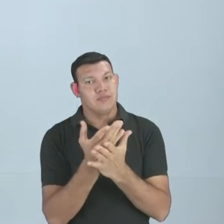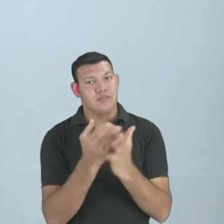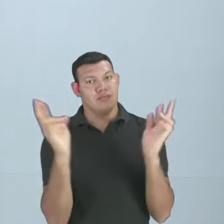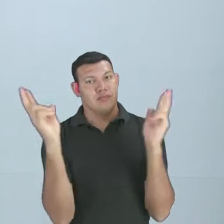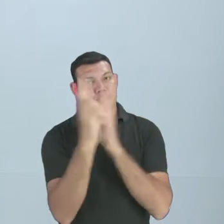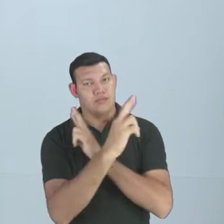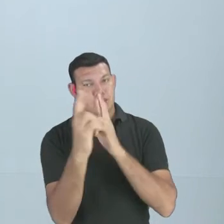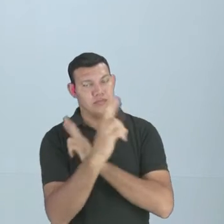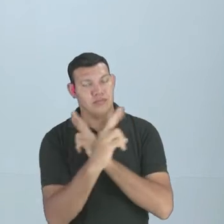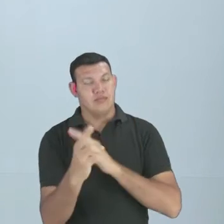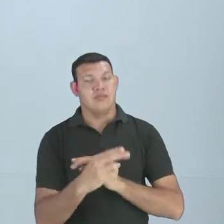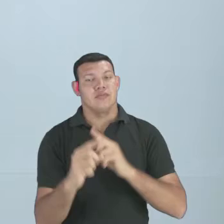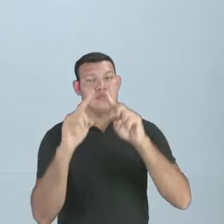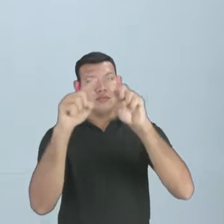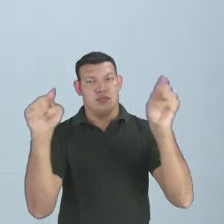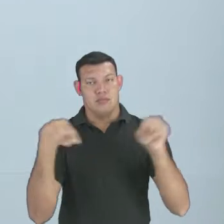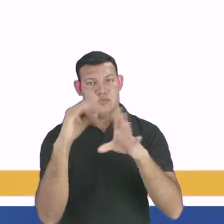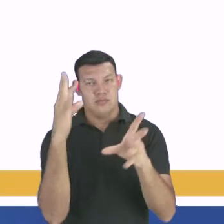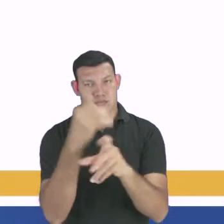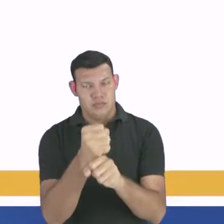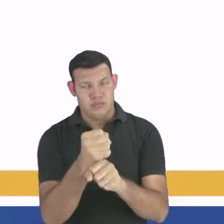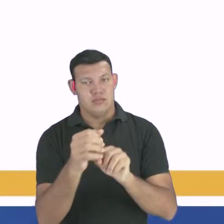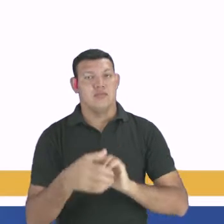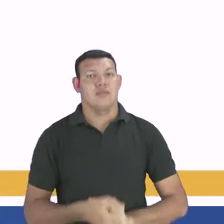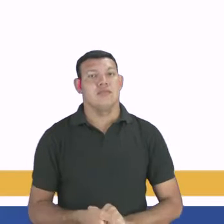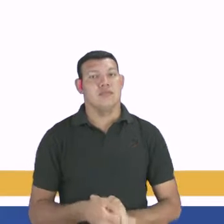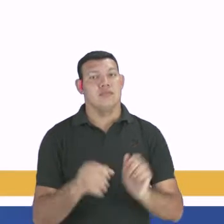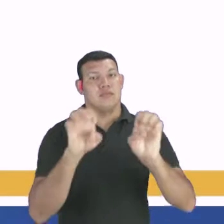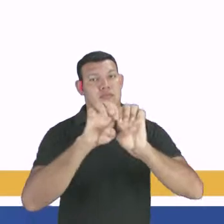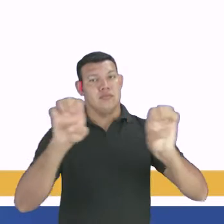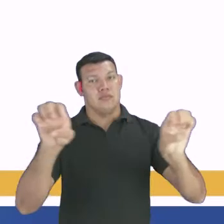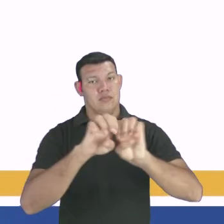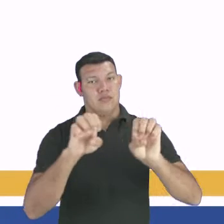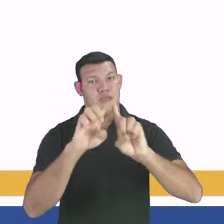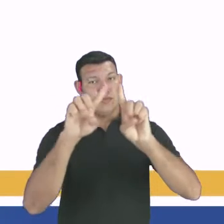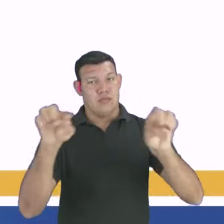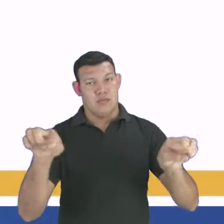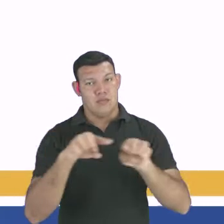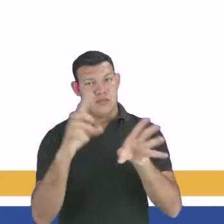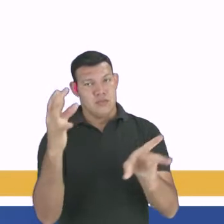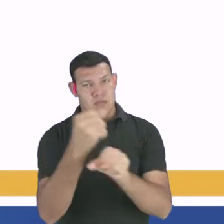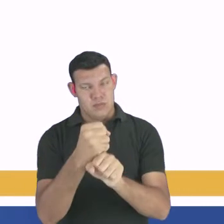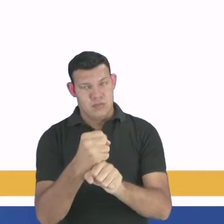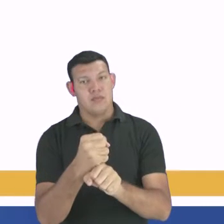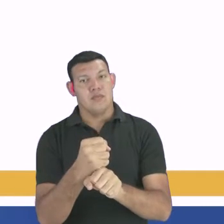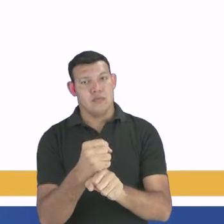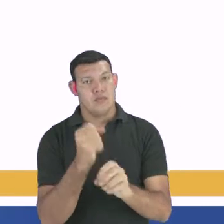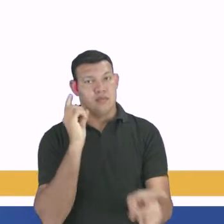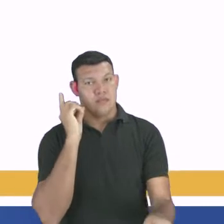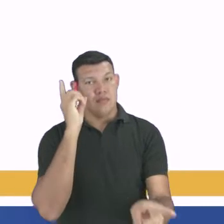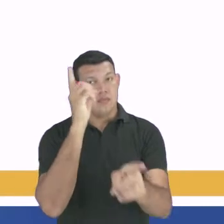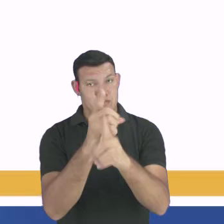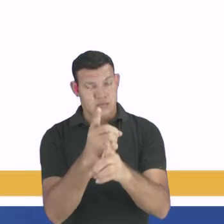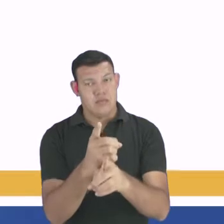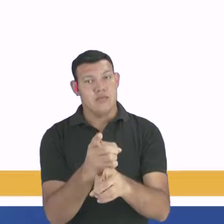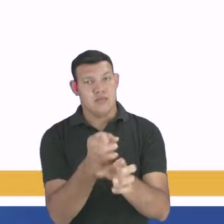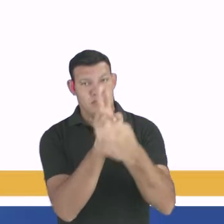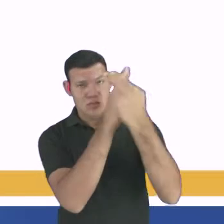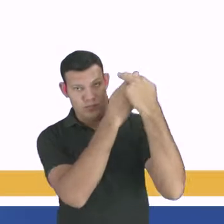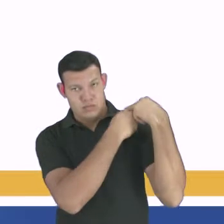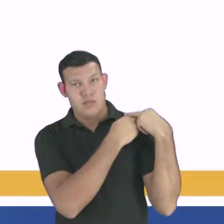então acompanhe comigo o material as equações trigonométricas quando encontramos a função trigonométrica